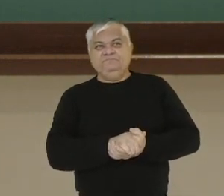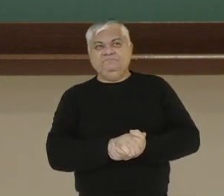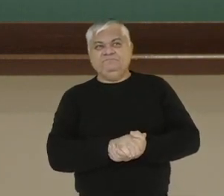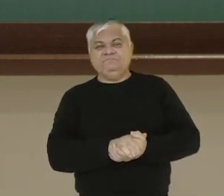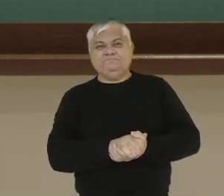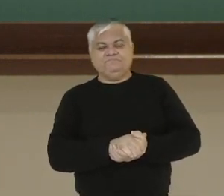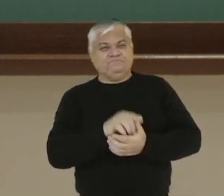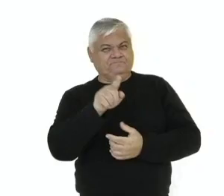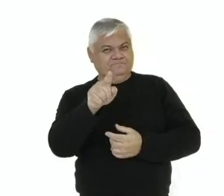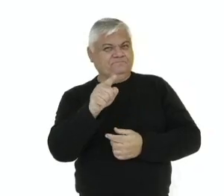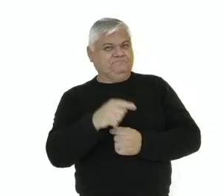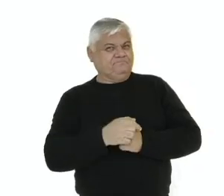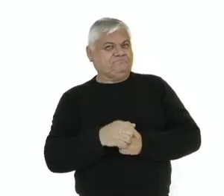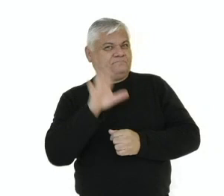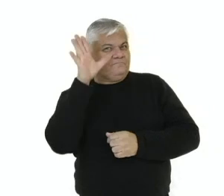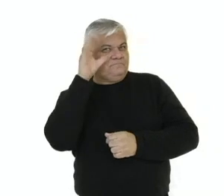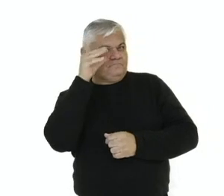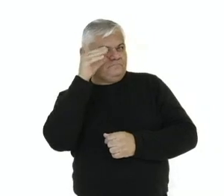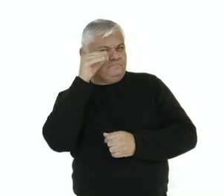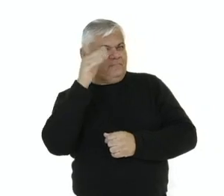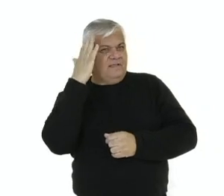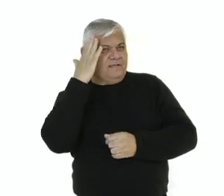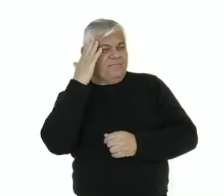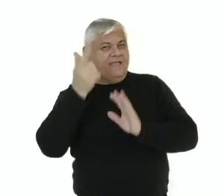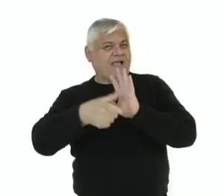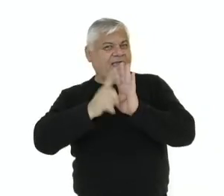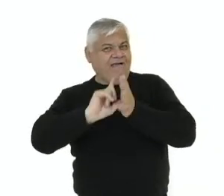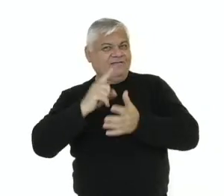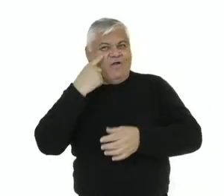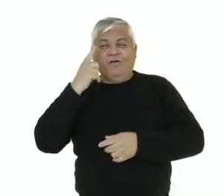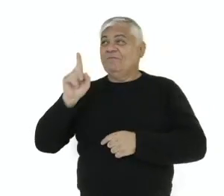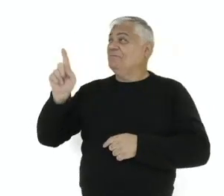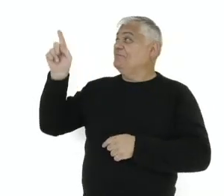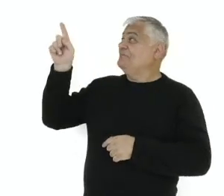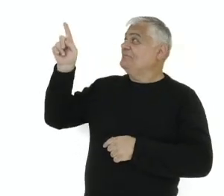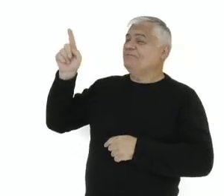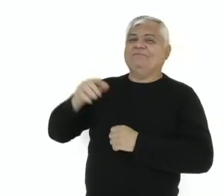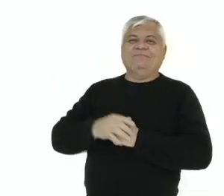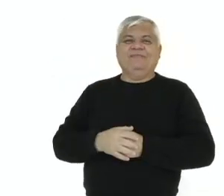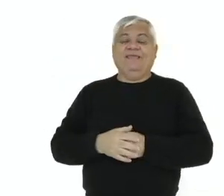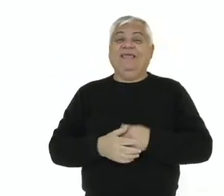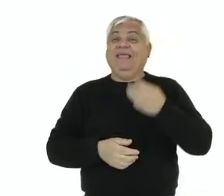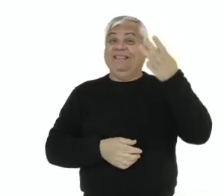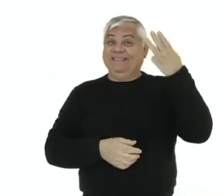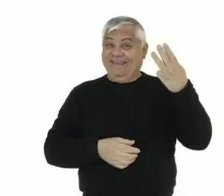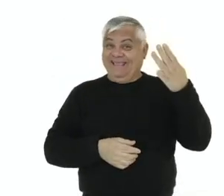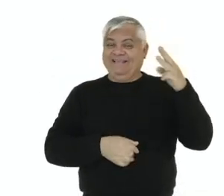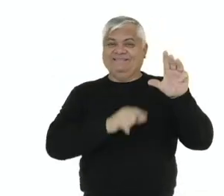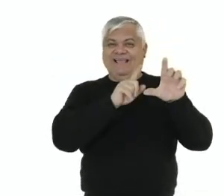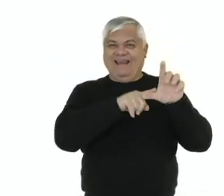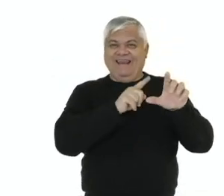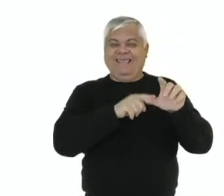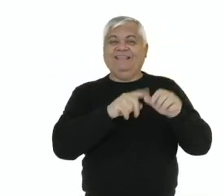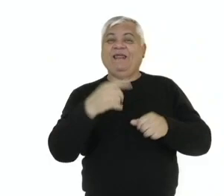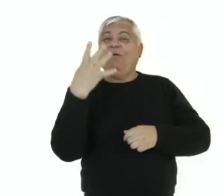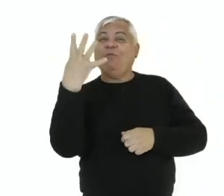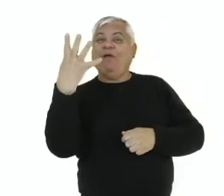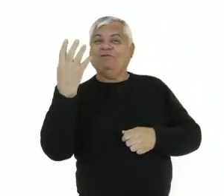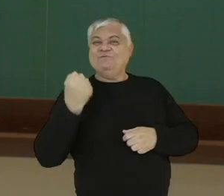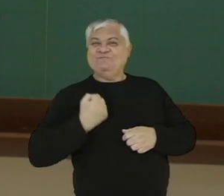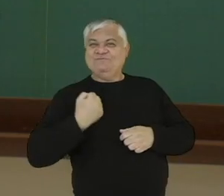Agora, você sabia que antes a placa era desse jeito? Eu tinha 3 letras e em seguida 4